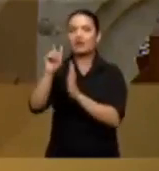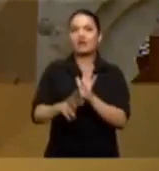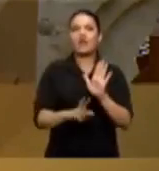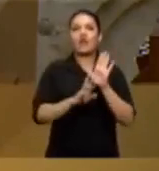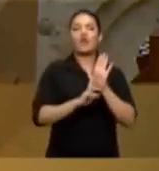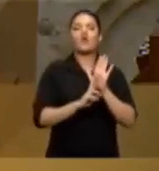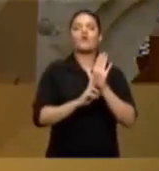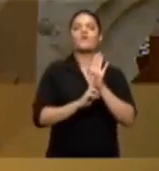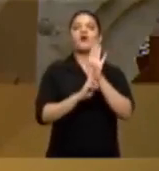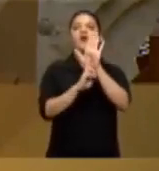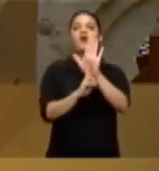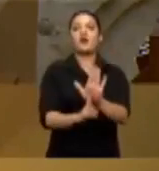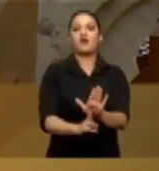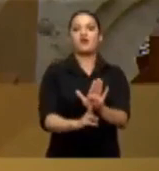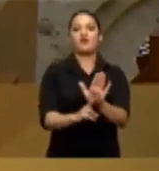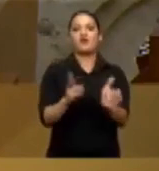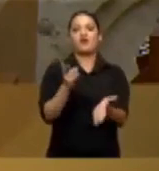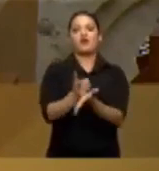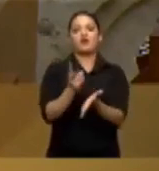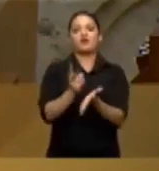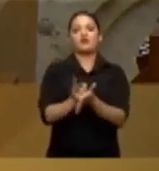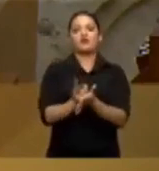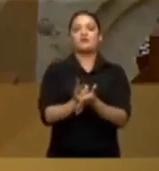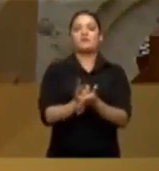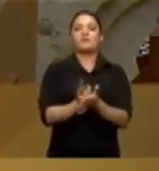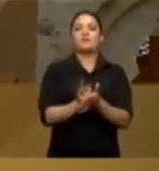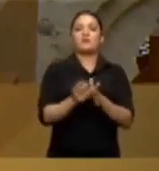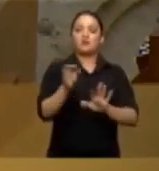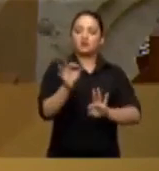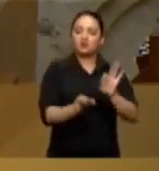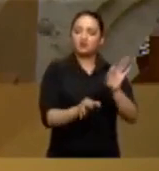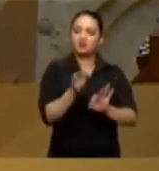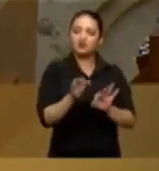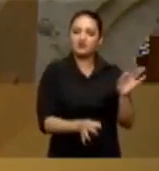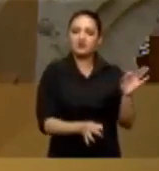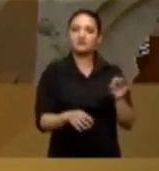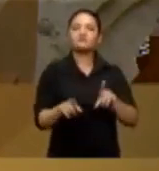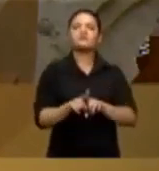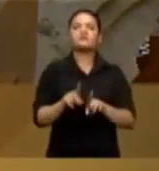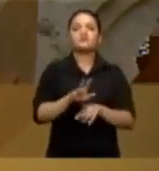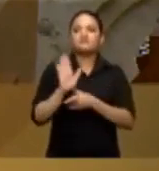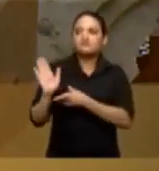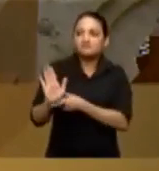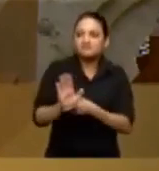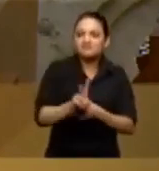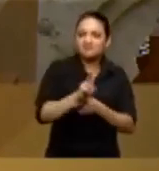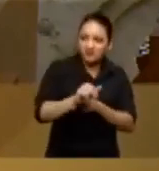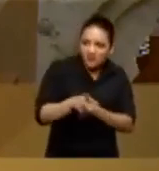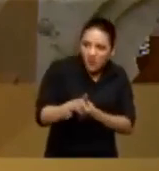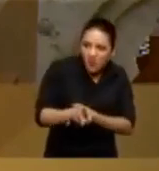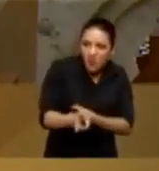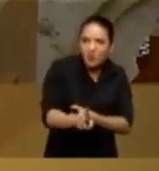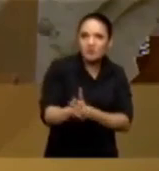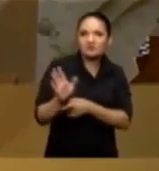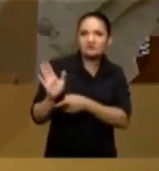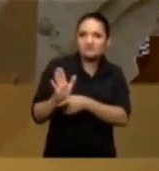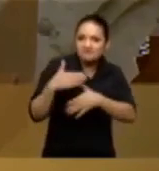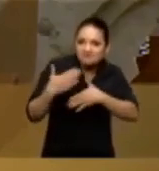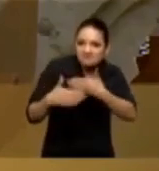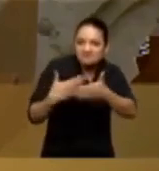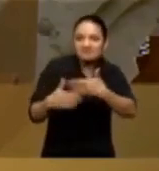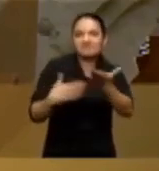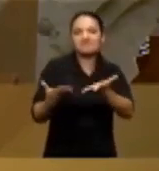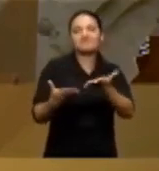doutrinária, jurisprudencial e que contribuem e muito ainda contribuirão para que o bom